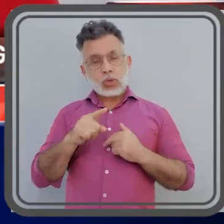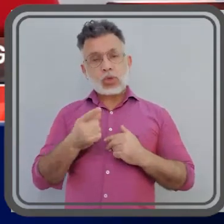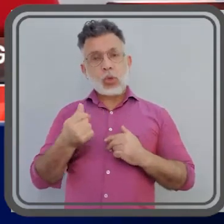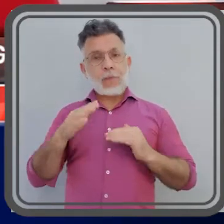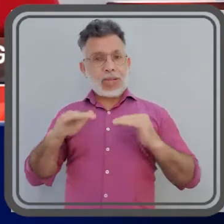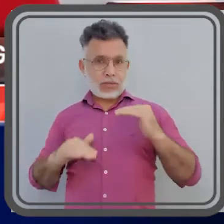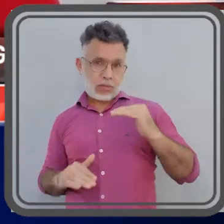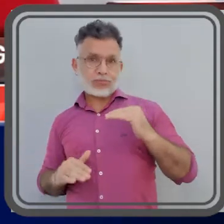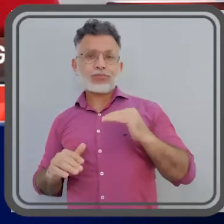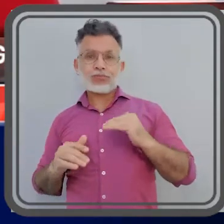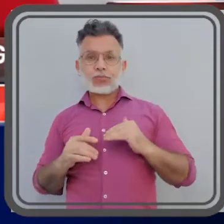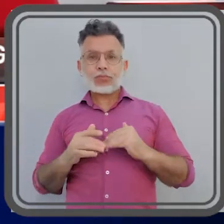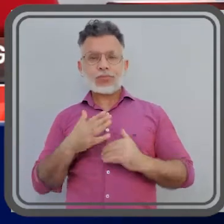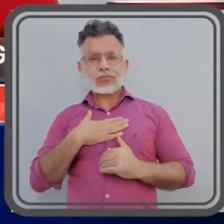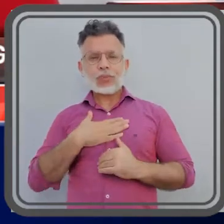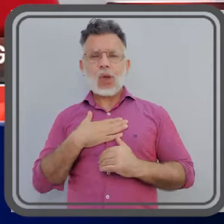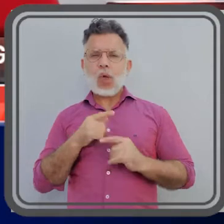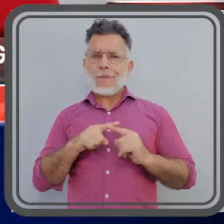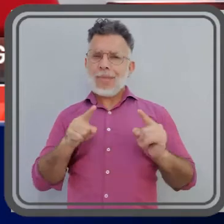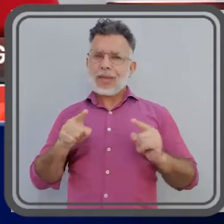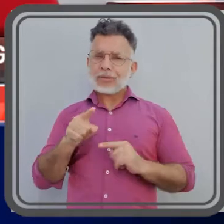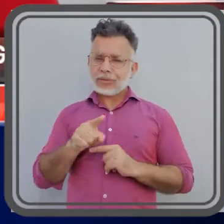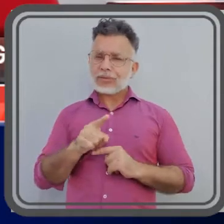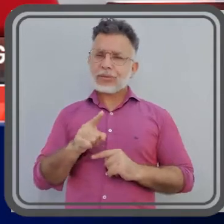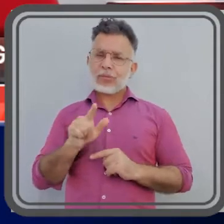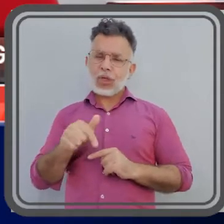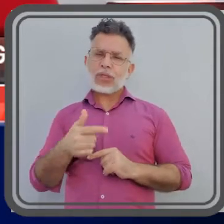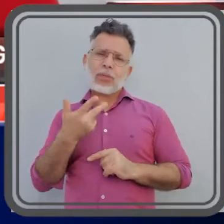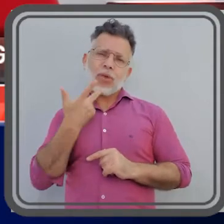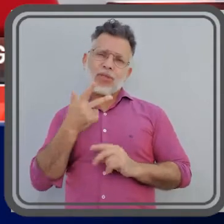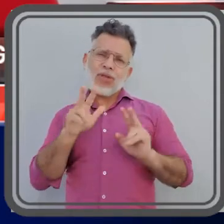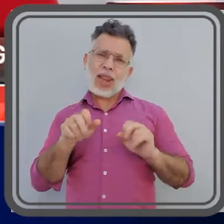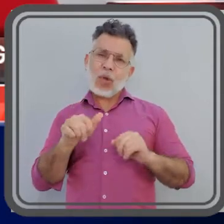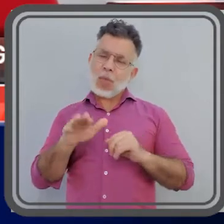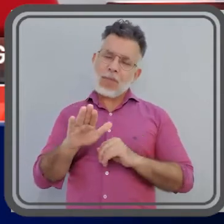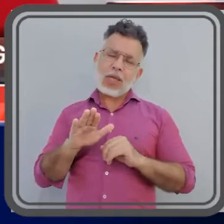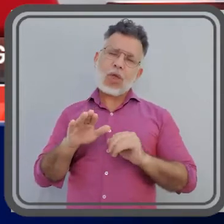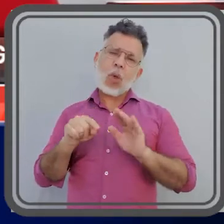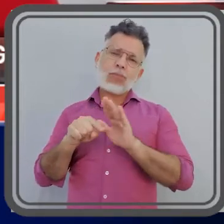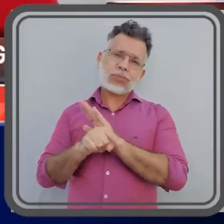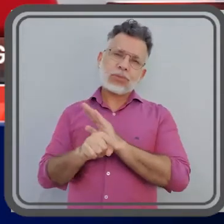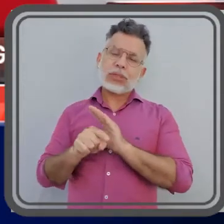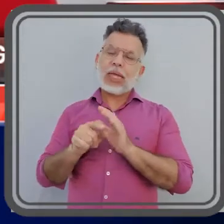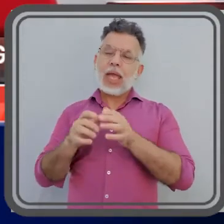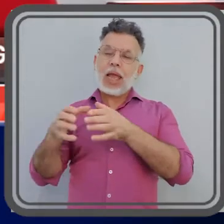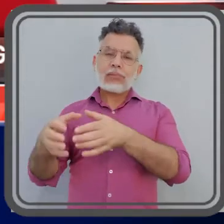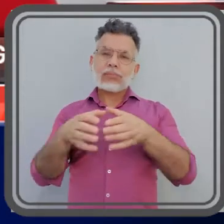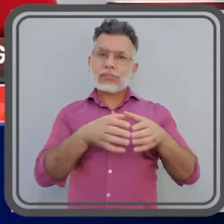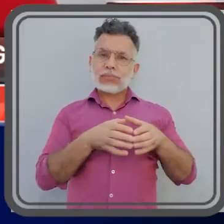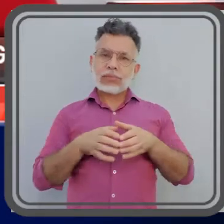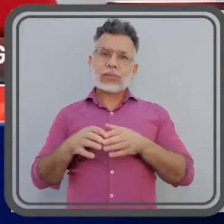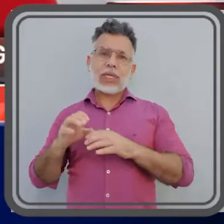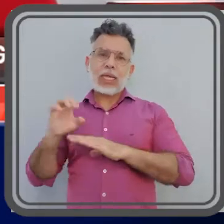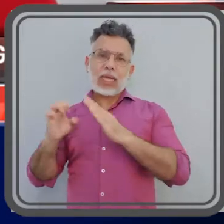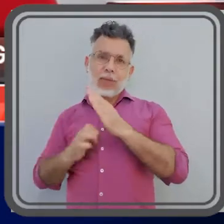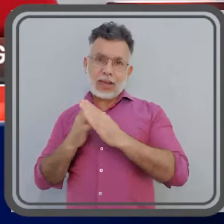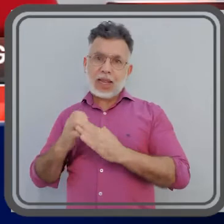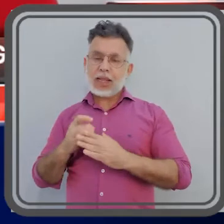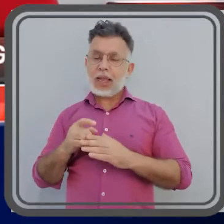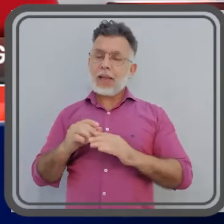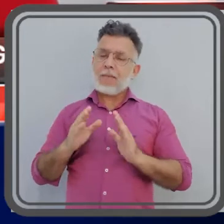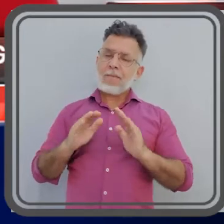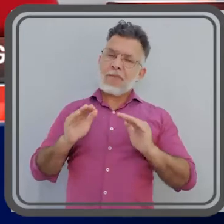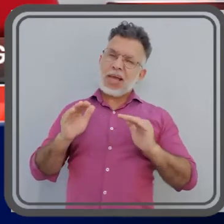caiu muito e eu gosto. Mas isso aí a gente pode depois falar um pouquinho com maior profundidade setor a setor, mas na média eu compraria